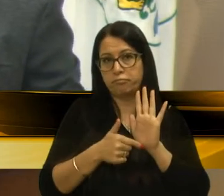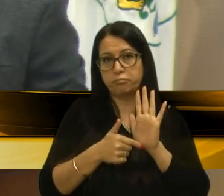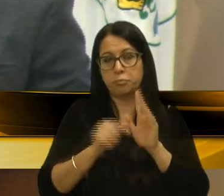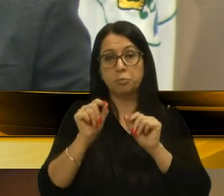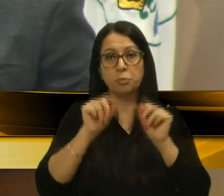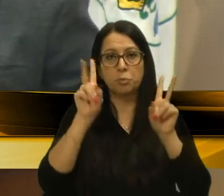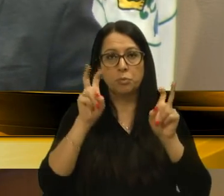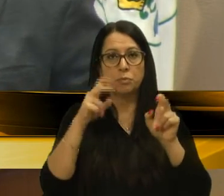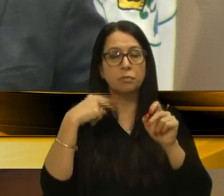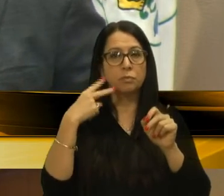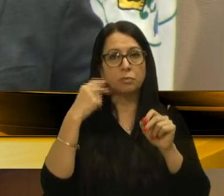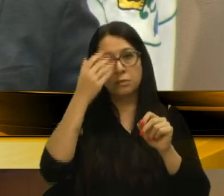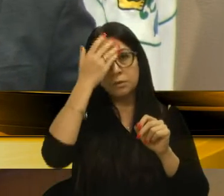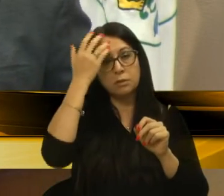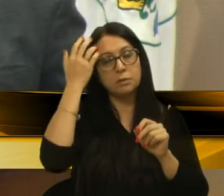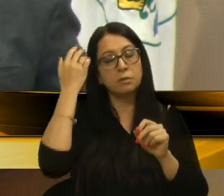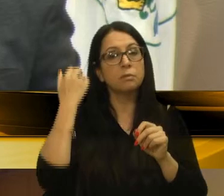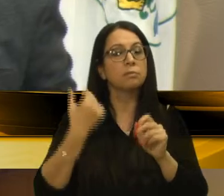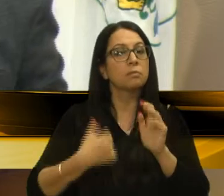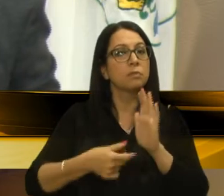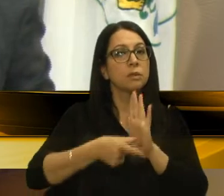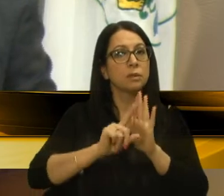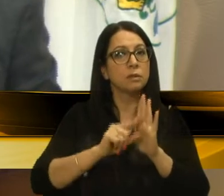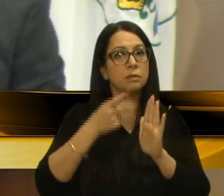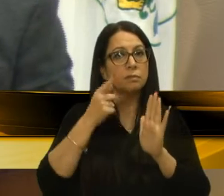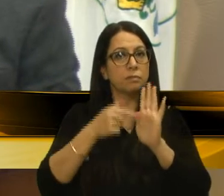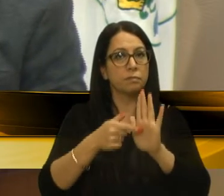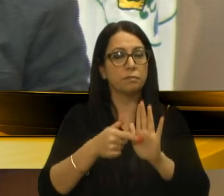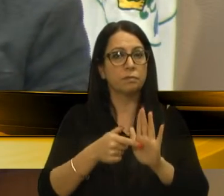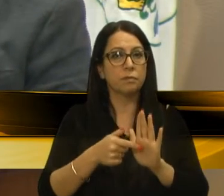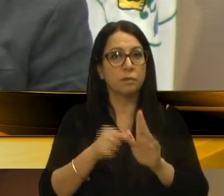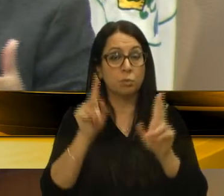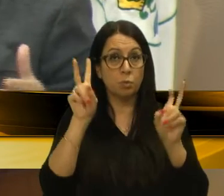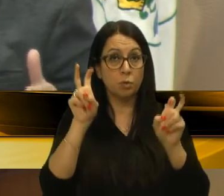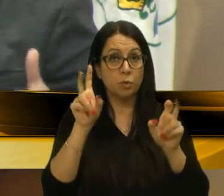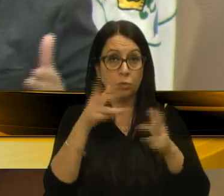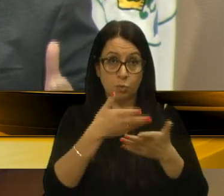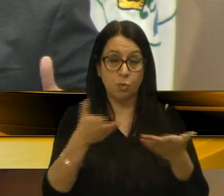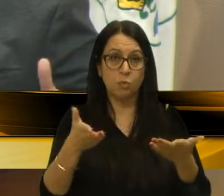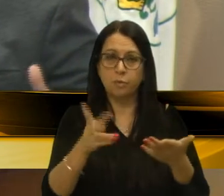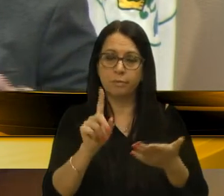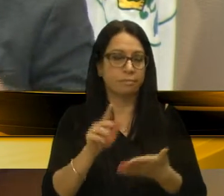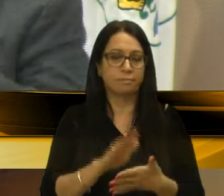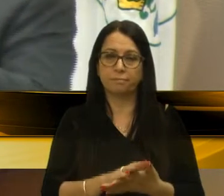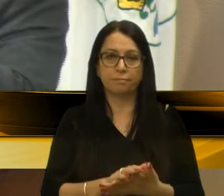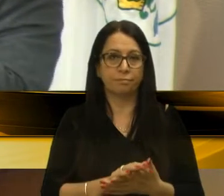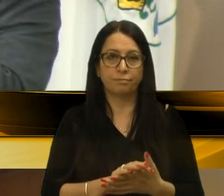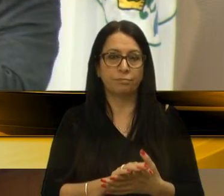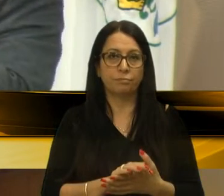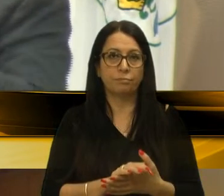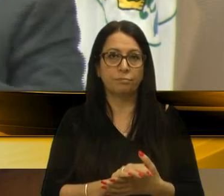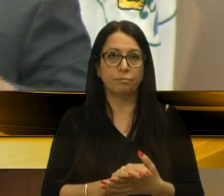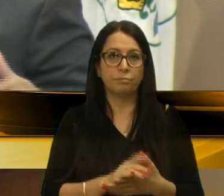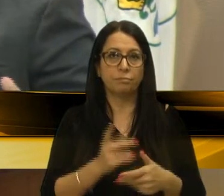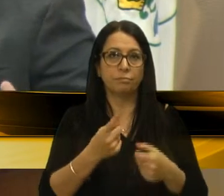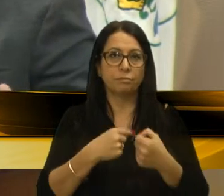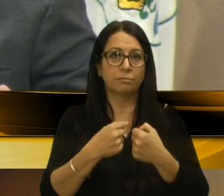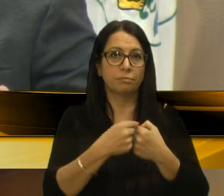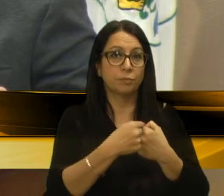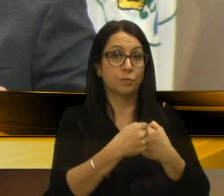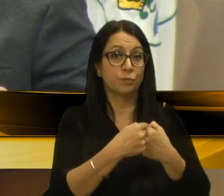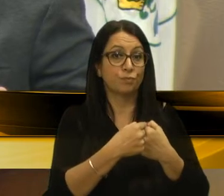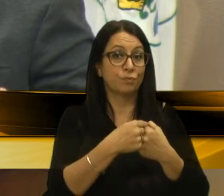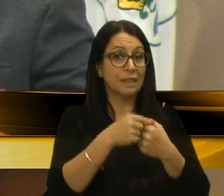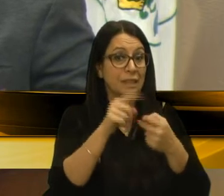assuntos que o vereador minha que me antecedeu traz a porque o assunto não é esse o assunto da cidade os assuntos da cidade são